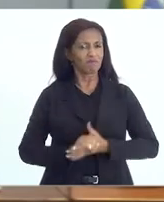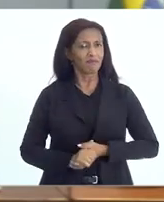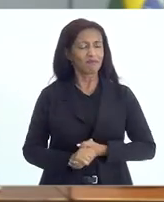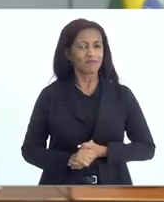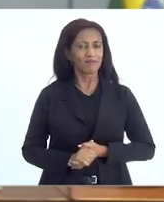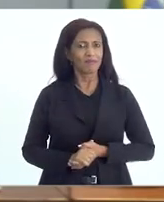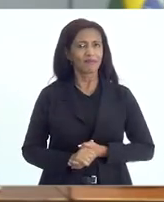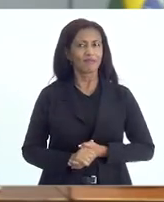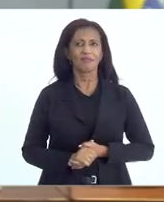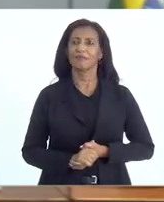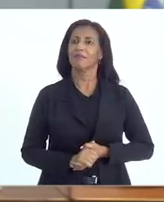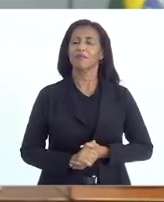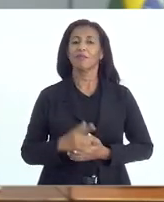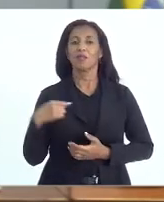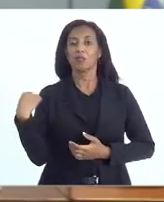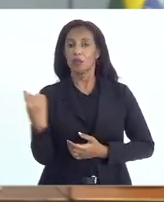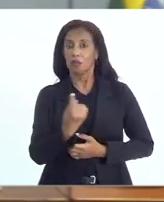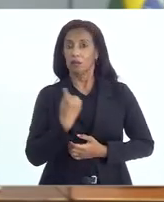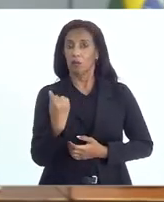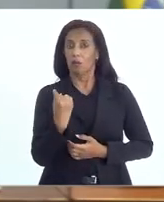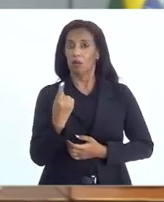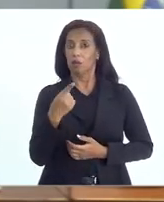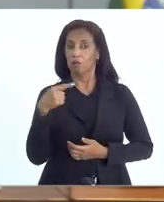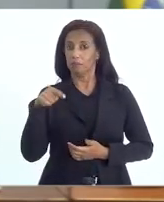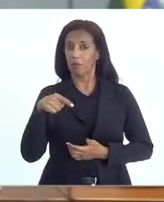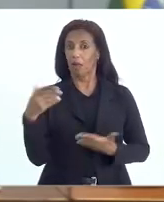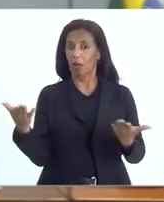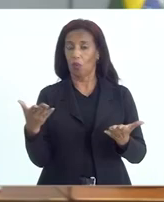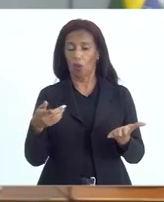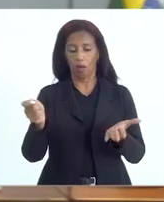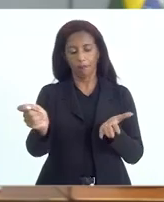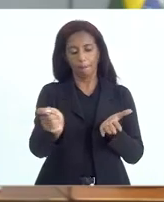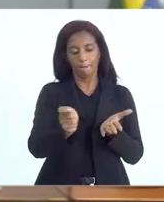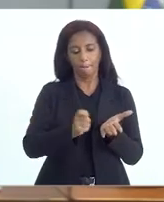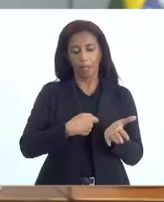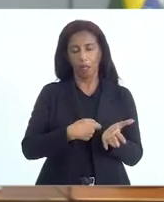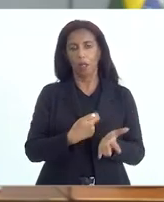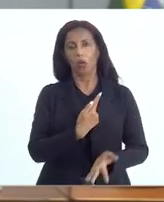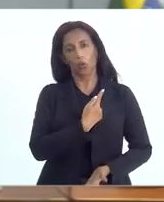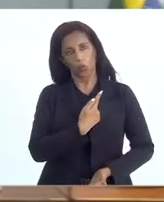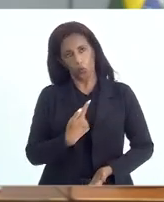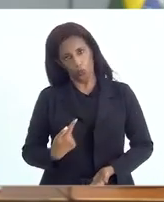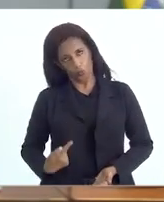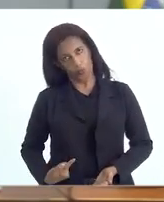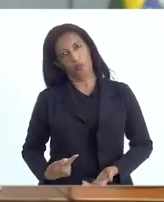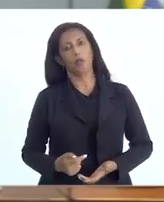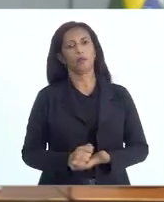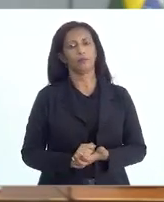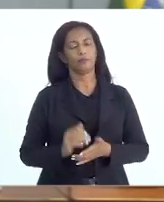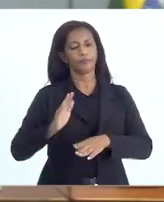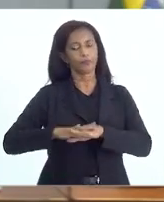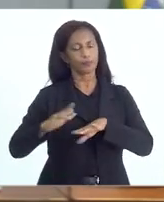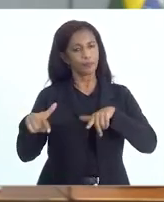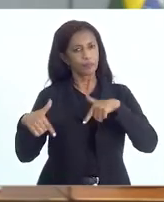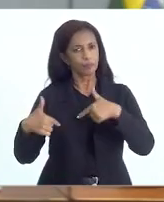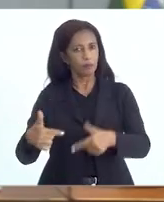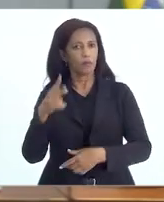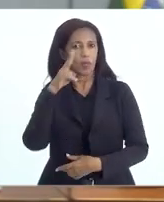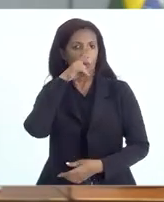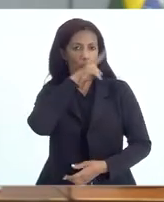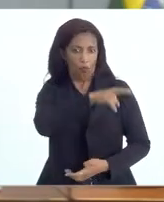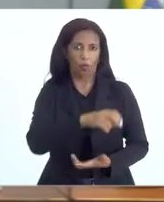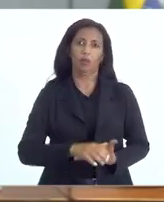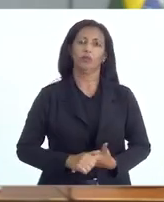bom então nós estamos assinando agora o governador mais uma atuação forte do